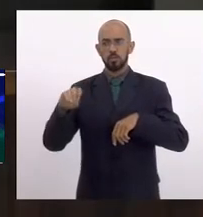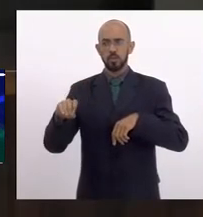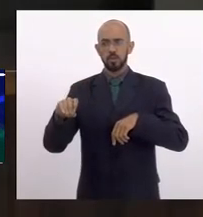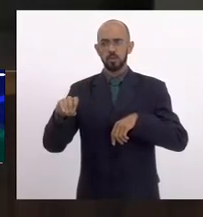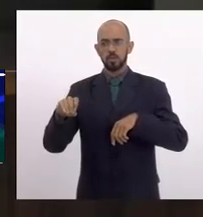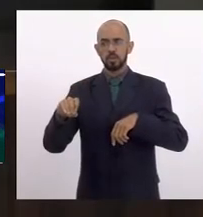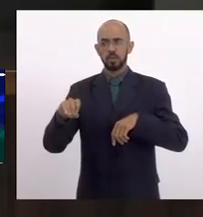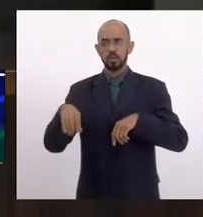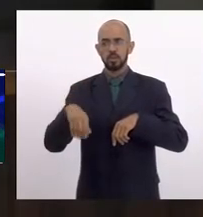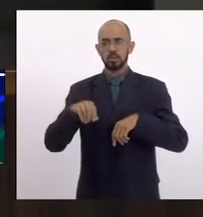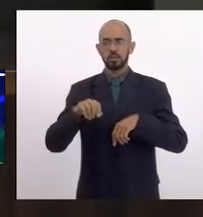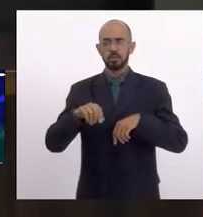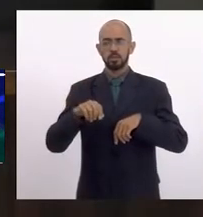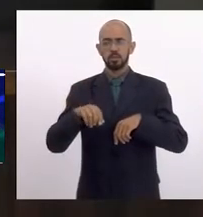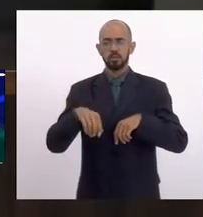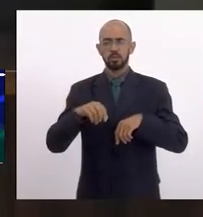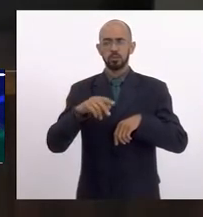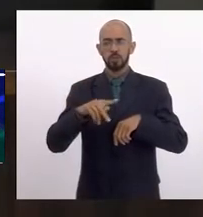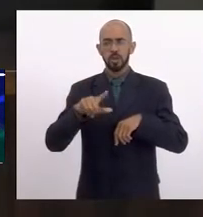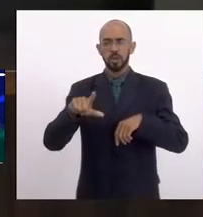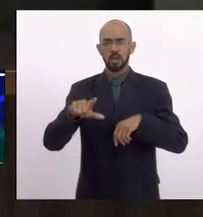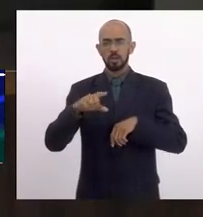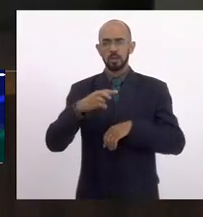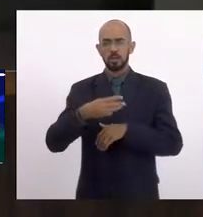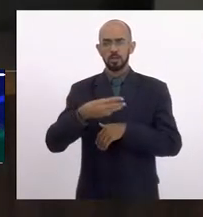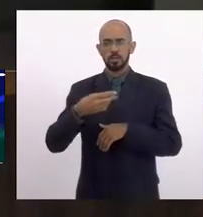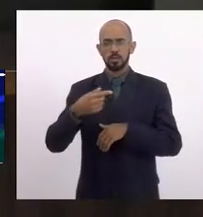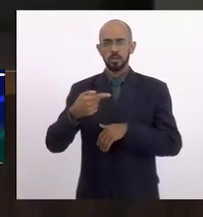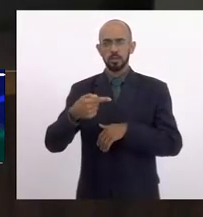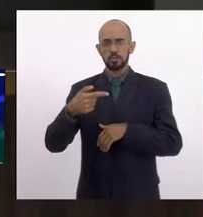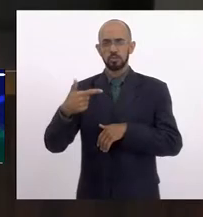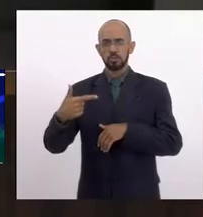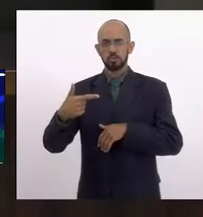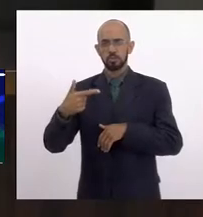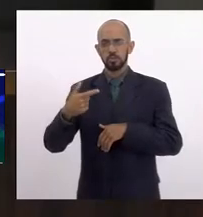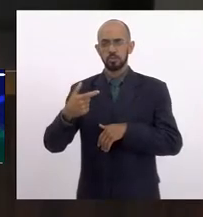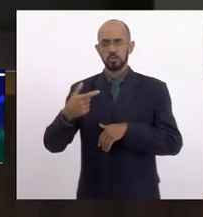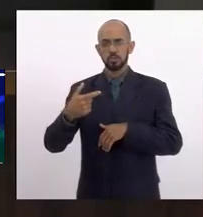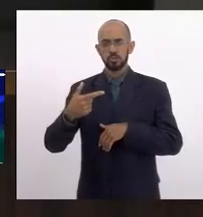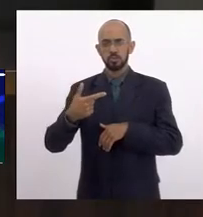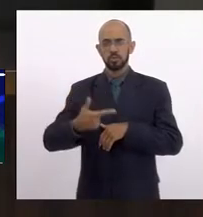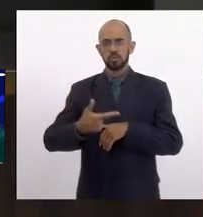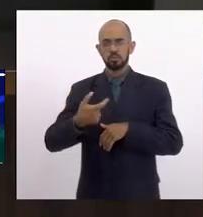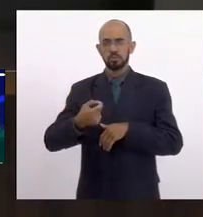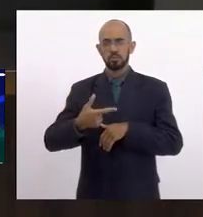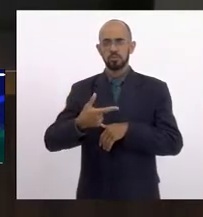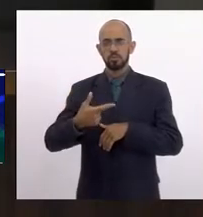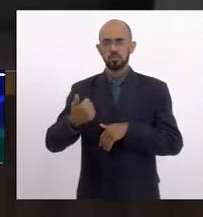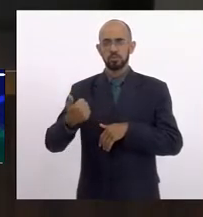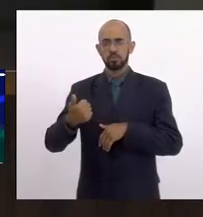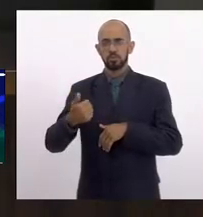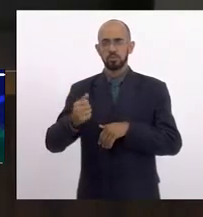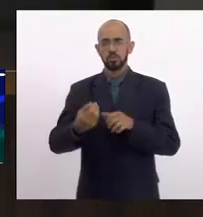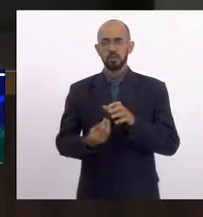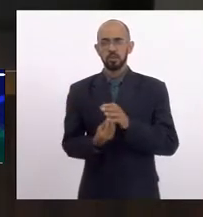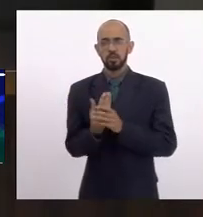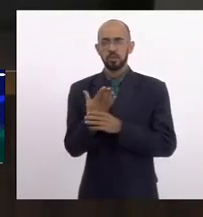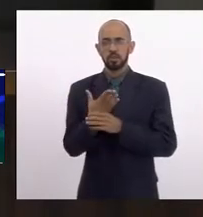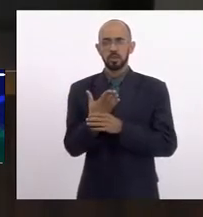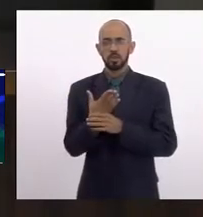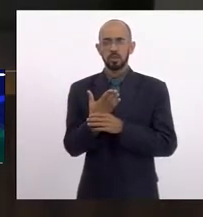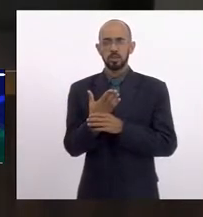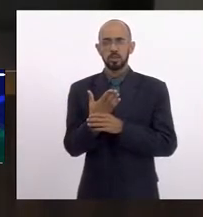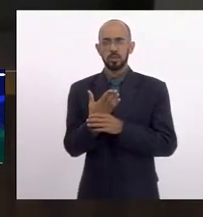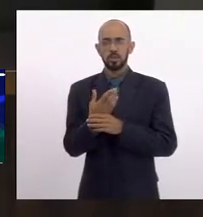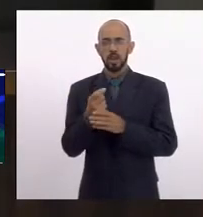daquela resolução 372 2021 e institui ataque de controle monitoramento e fiscalização